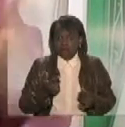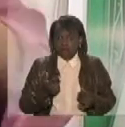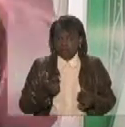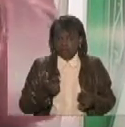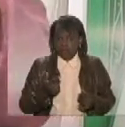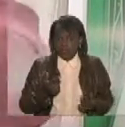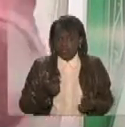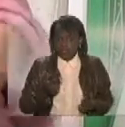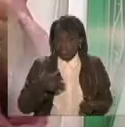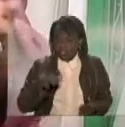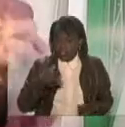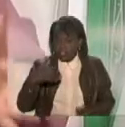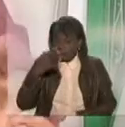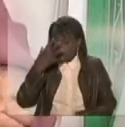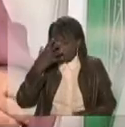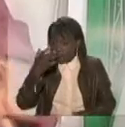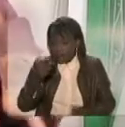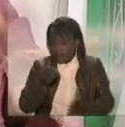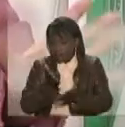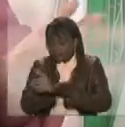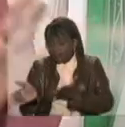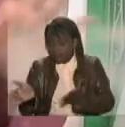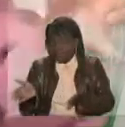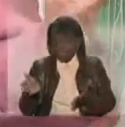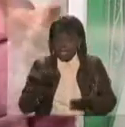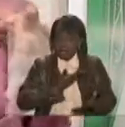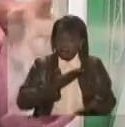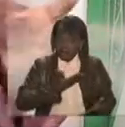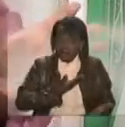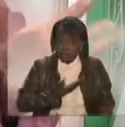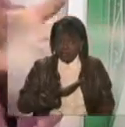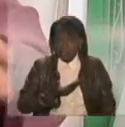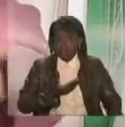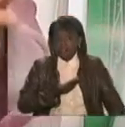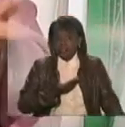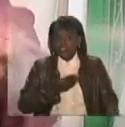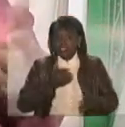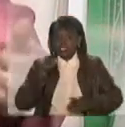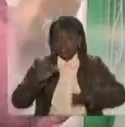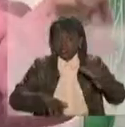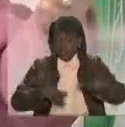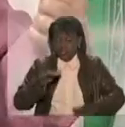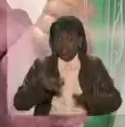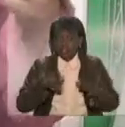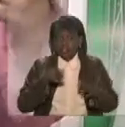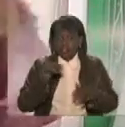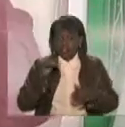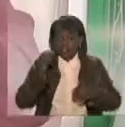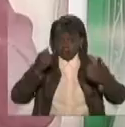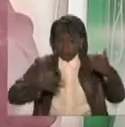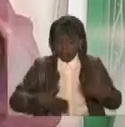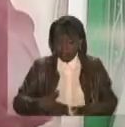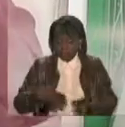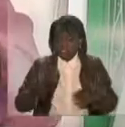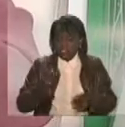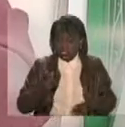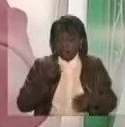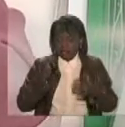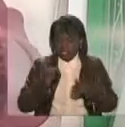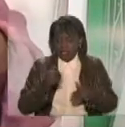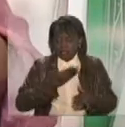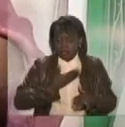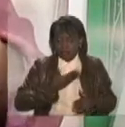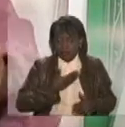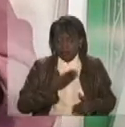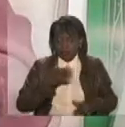que a levam para isso. E as colegas, e a levam. E às vezes é o que nós comentamos, é o que eu sempre comento com as